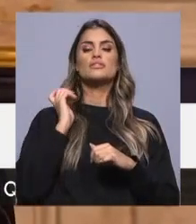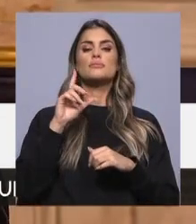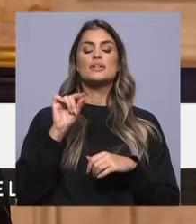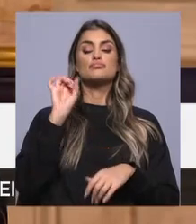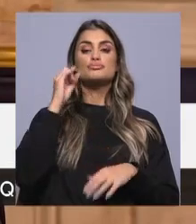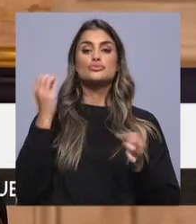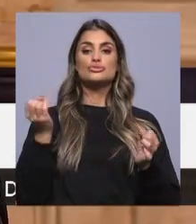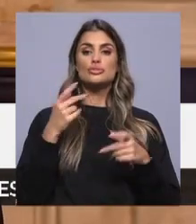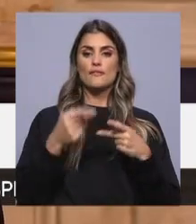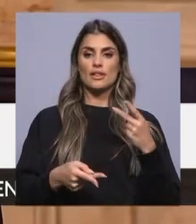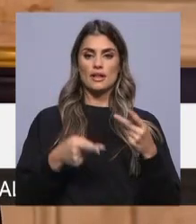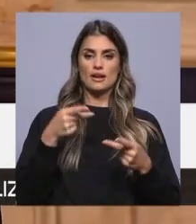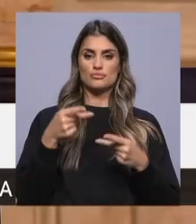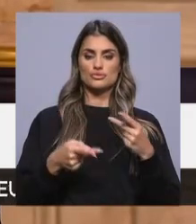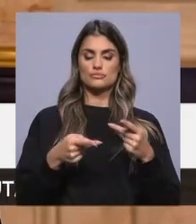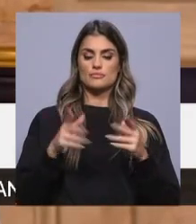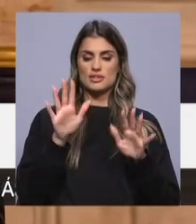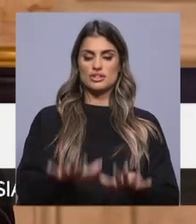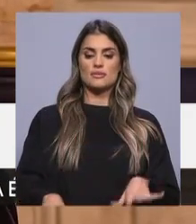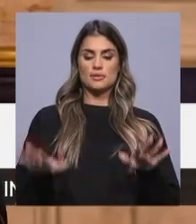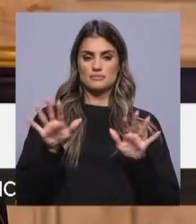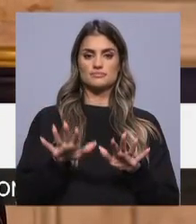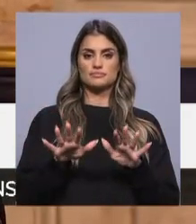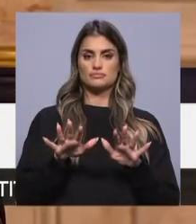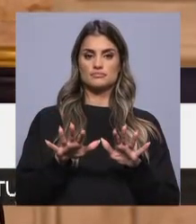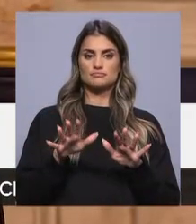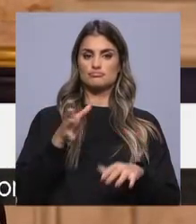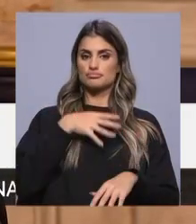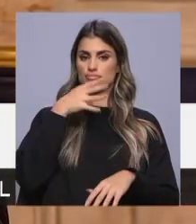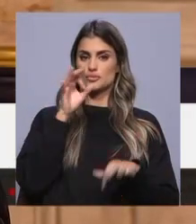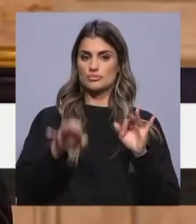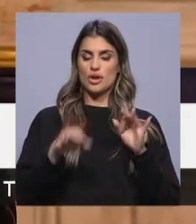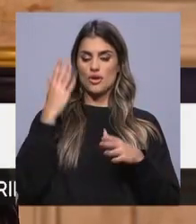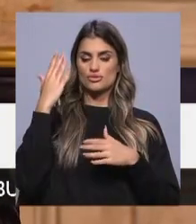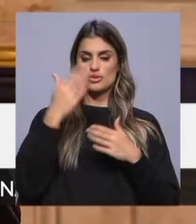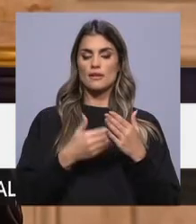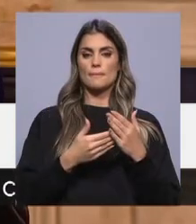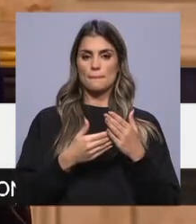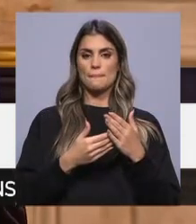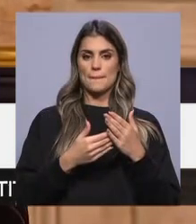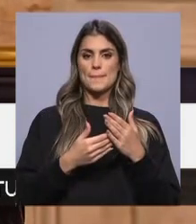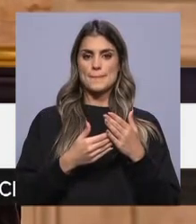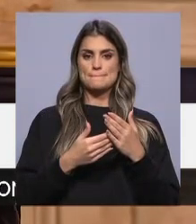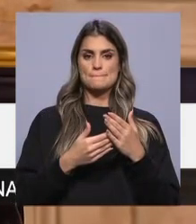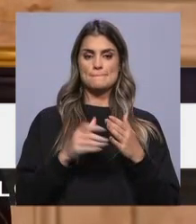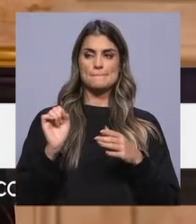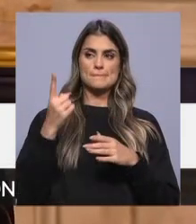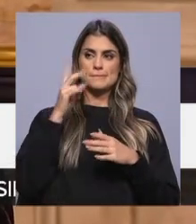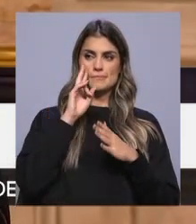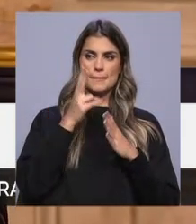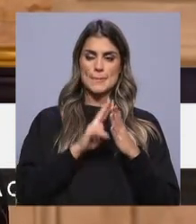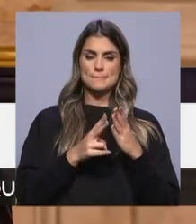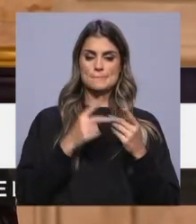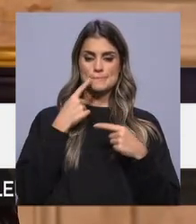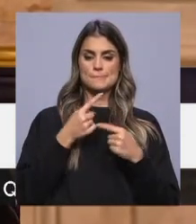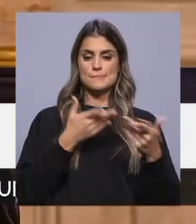prejuízo de analisarmos com mais calma aquilo que são os argumentos do Tribunal Constitucional, numa primeira leitura e daquilo que foi